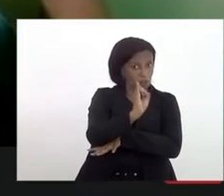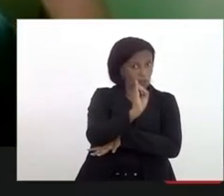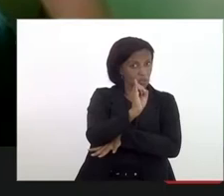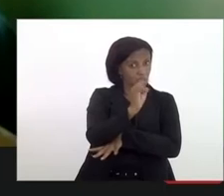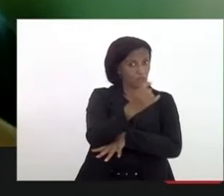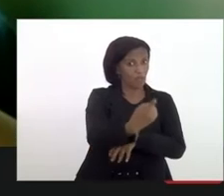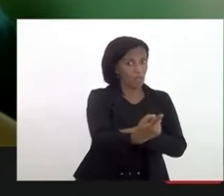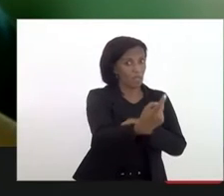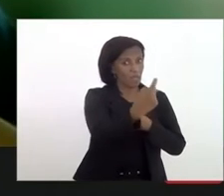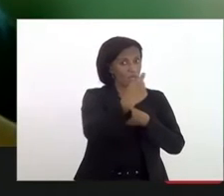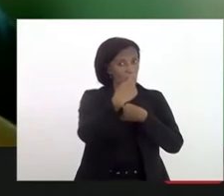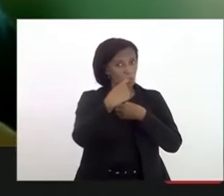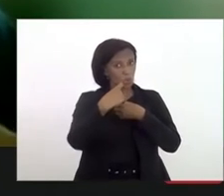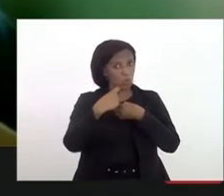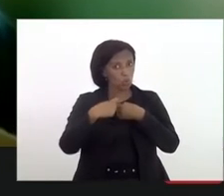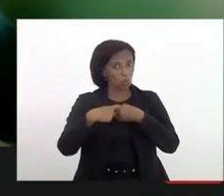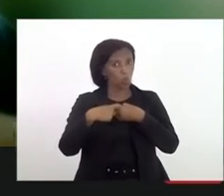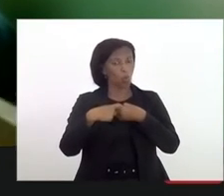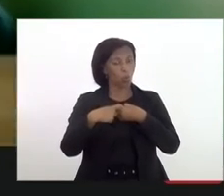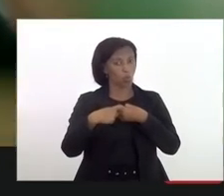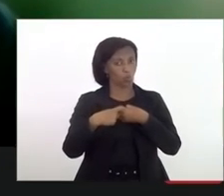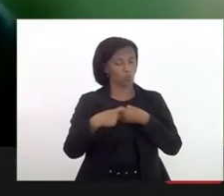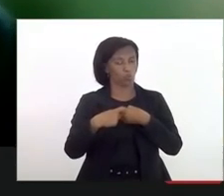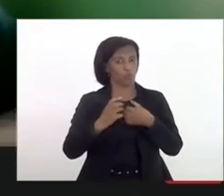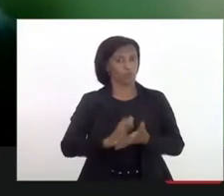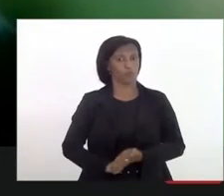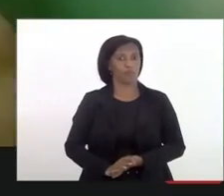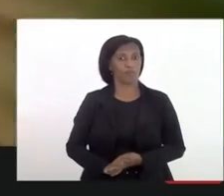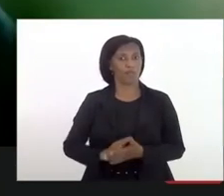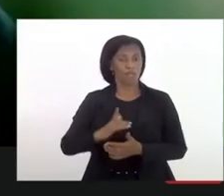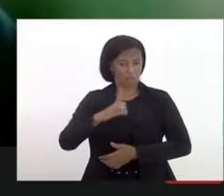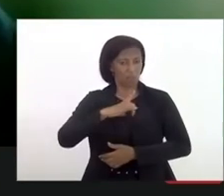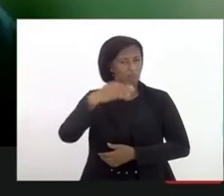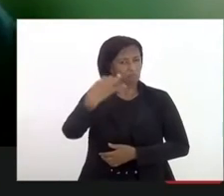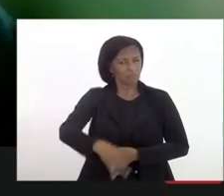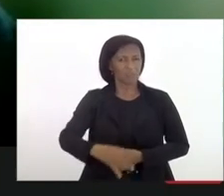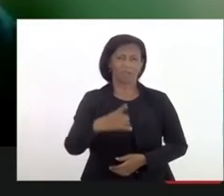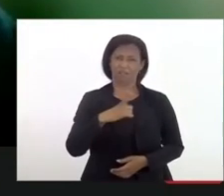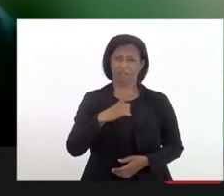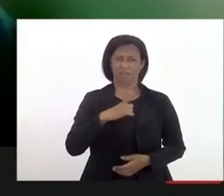que a gente consiga trazer esse gás para lá. E eu tenho certeza que tem, porque ali